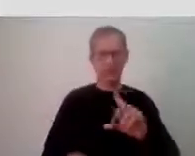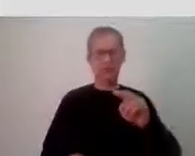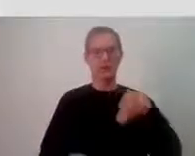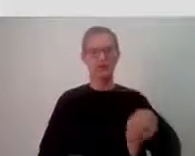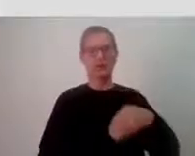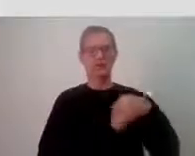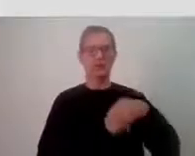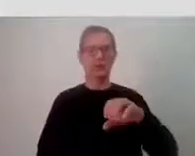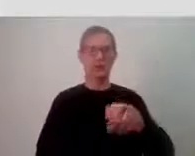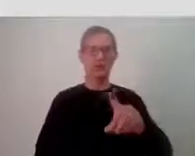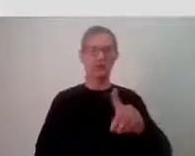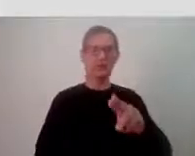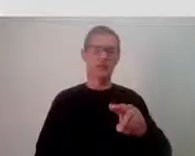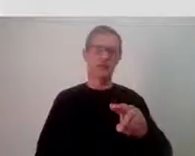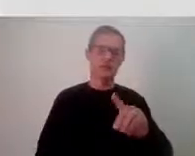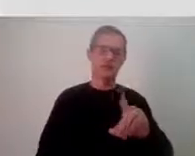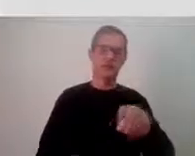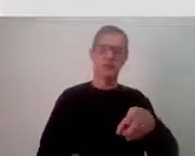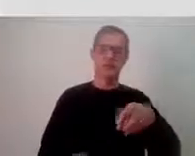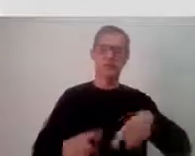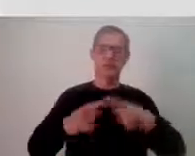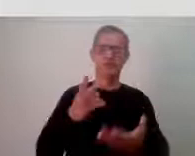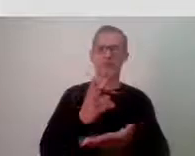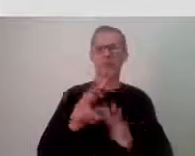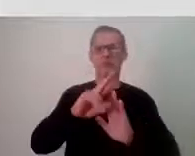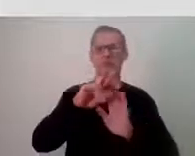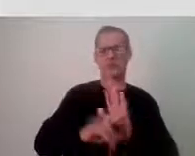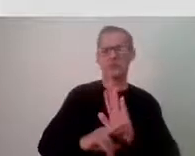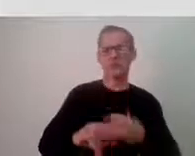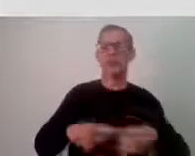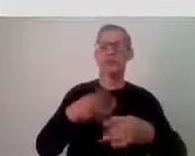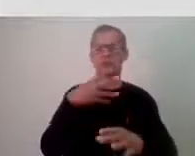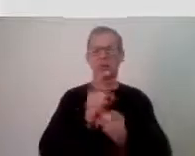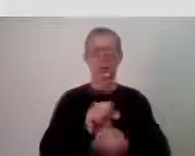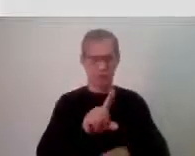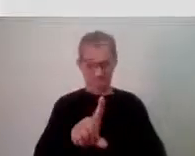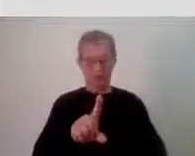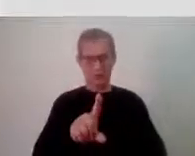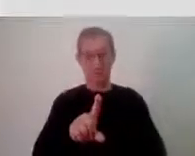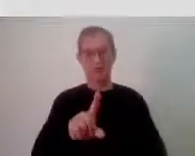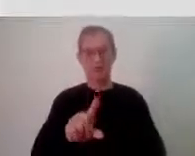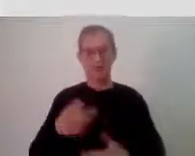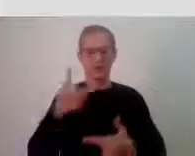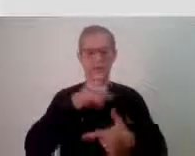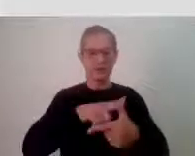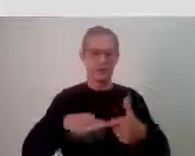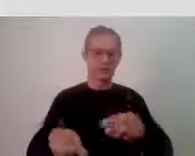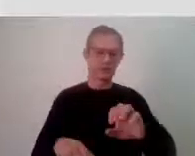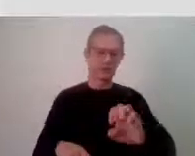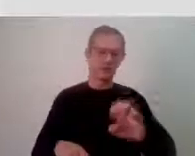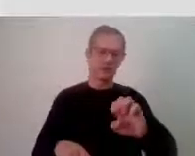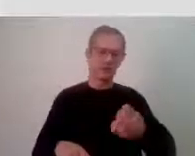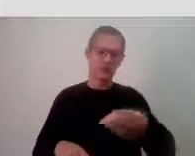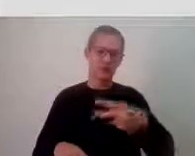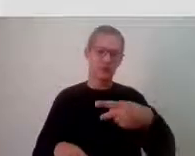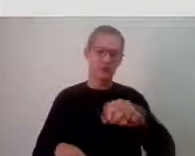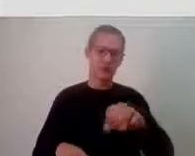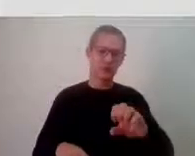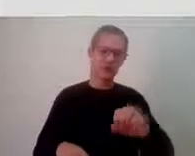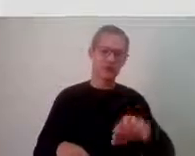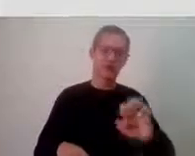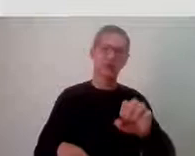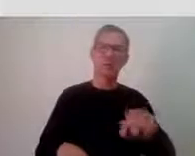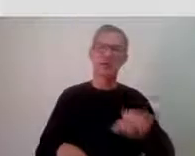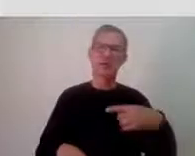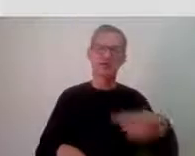de x. Aqui é a mesma regra. Soma 1 no expoente e divide pelo expoente. Menos 2 mais